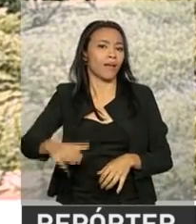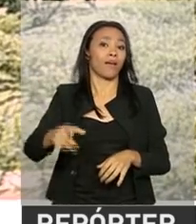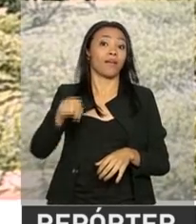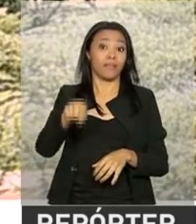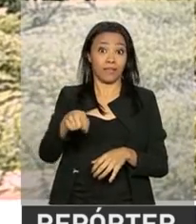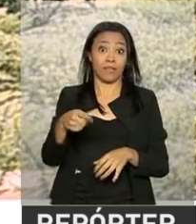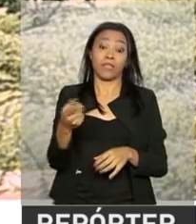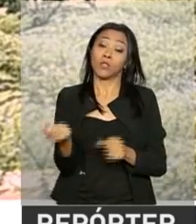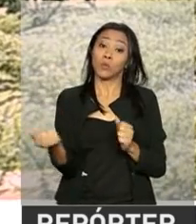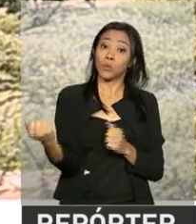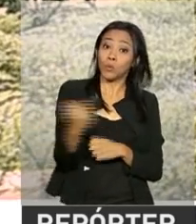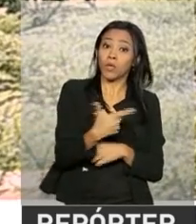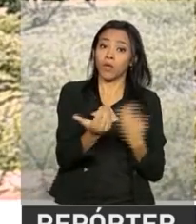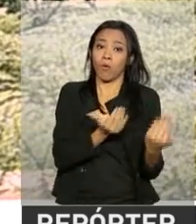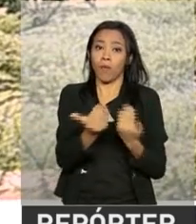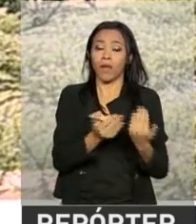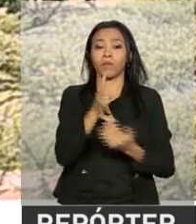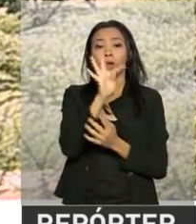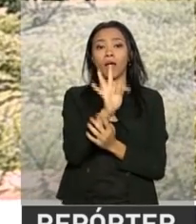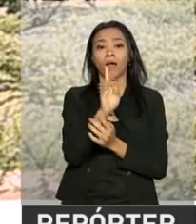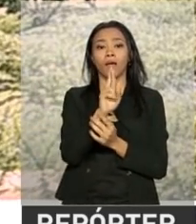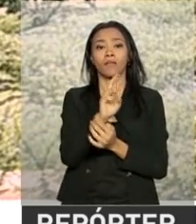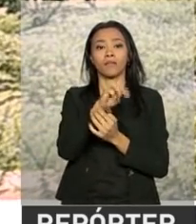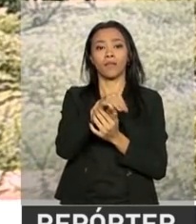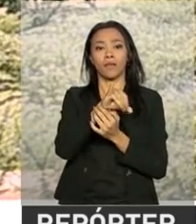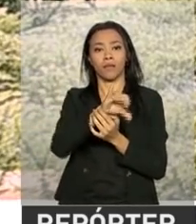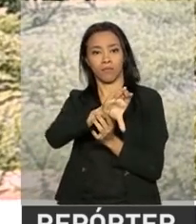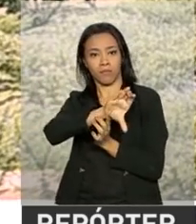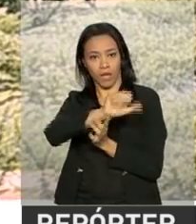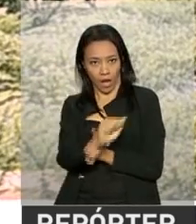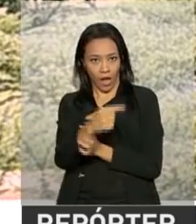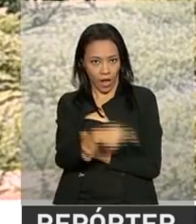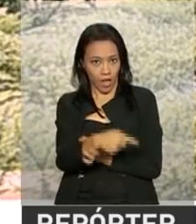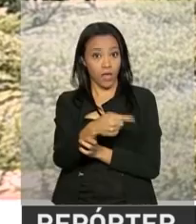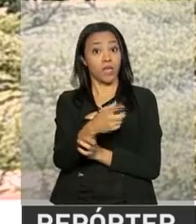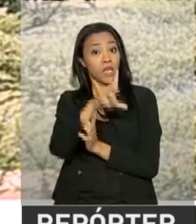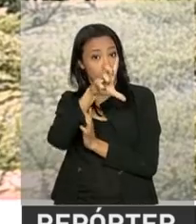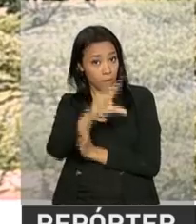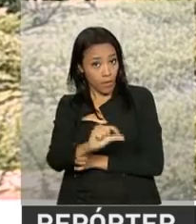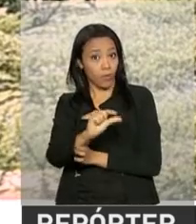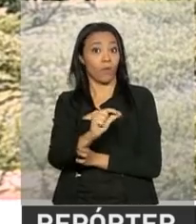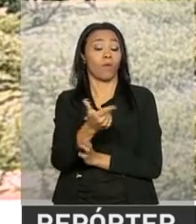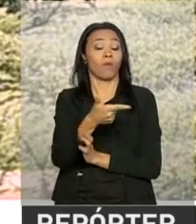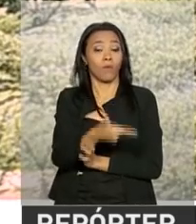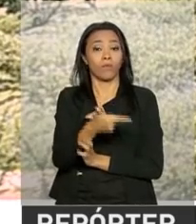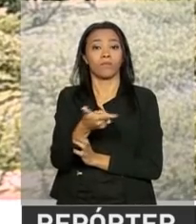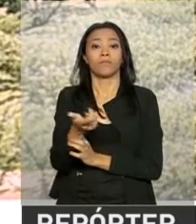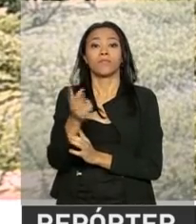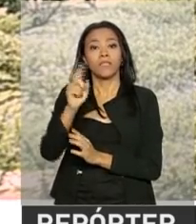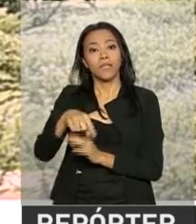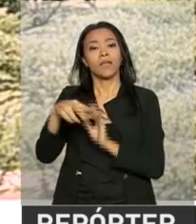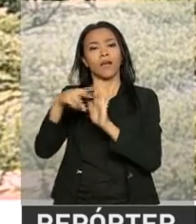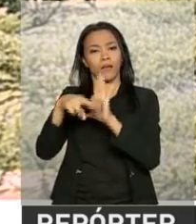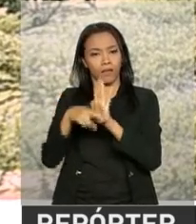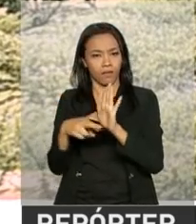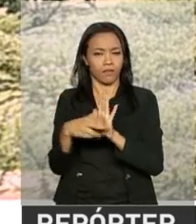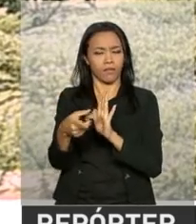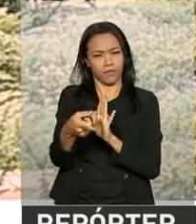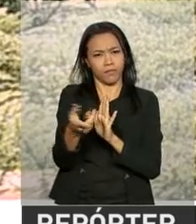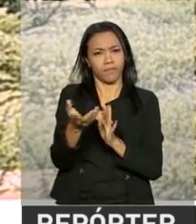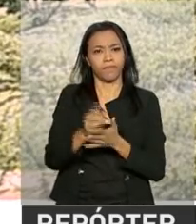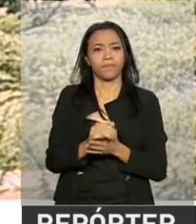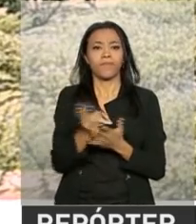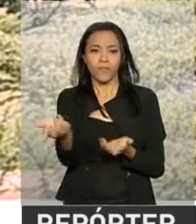térmica neste mês a térmica acionada produz energia a um custo menor que o máximo estabelecido para a bandeira Verde